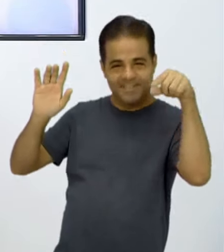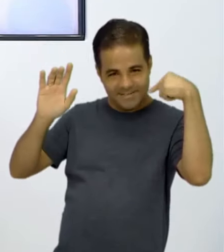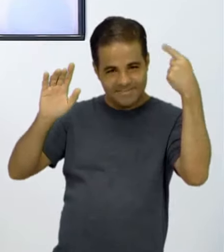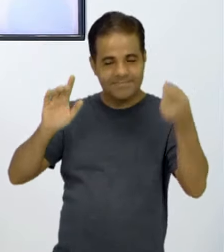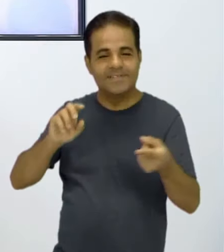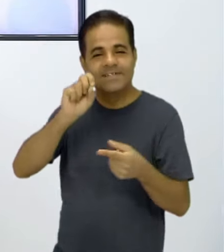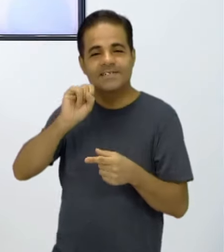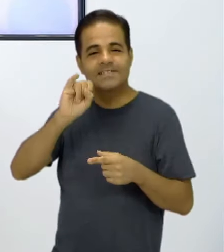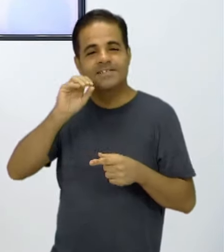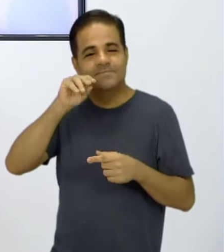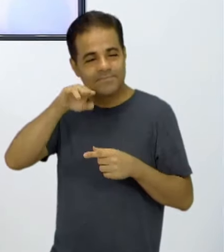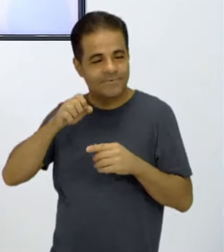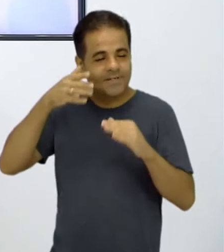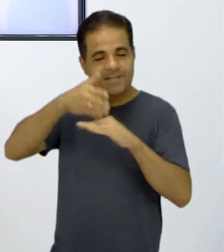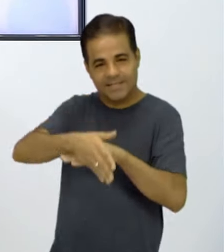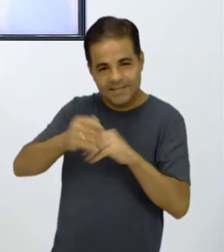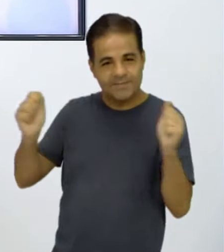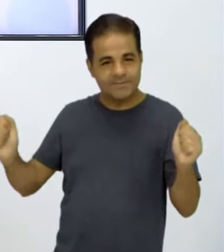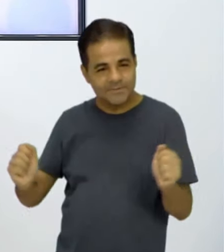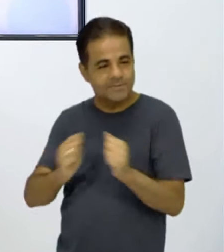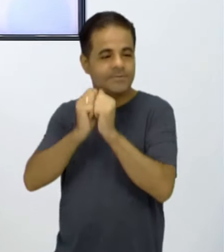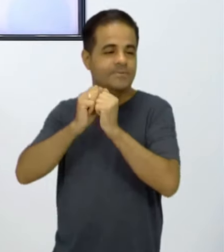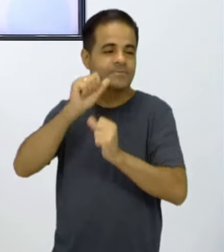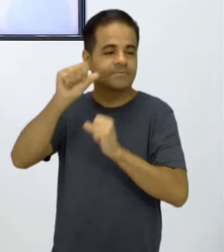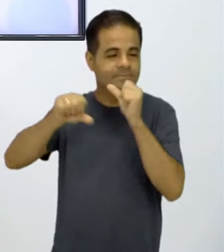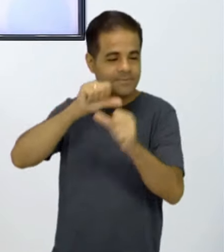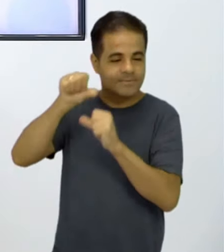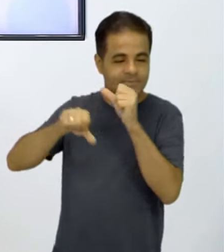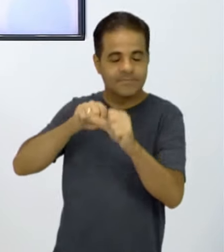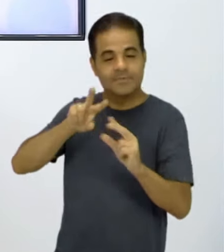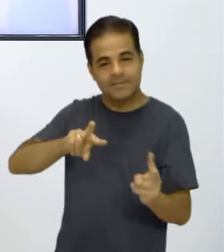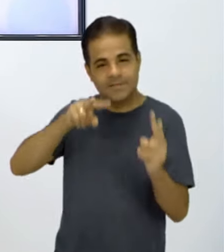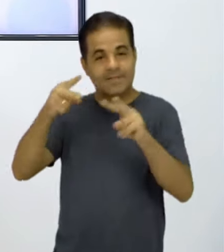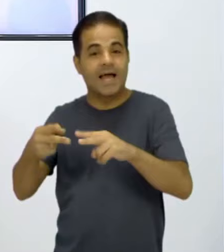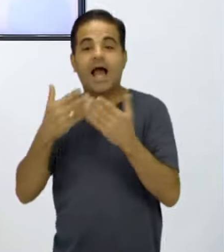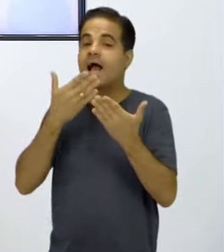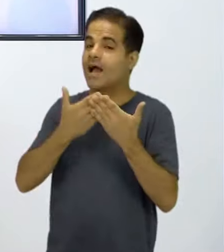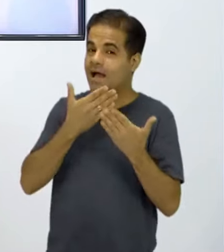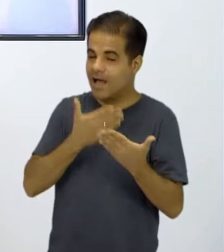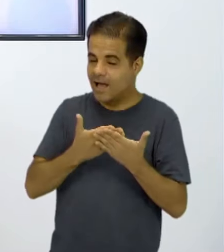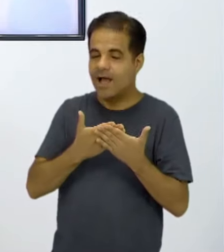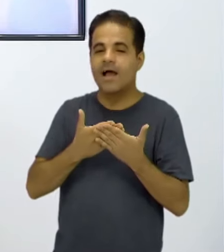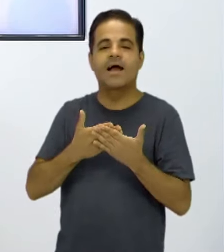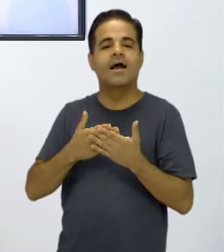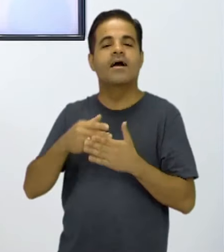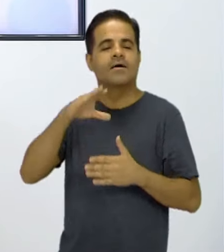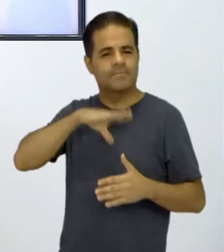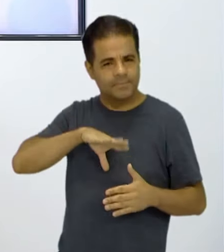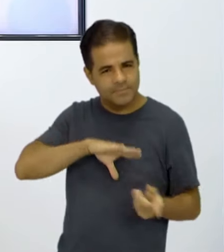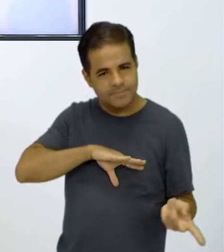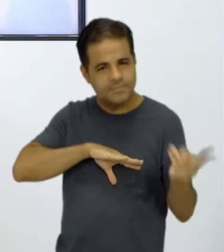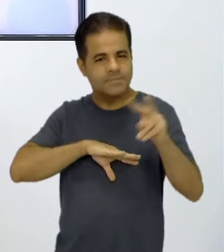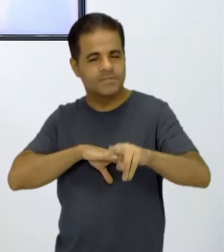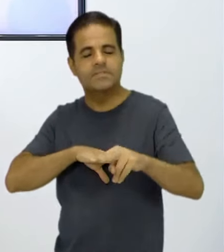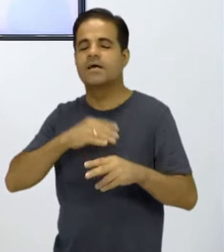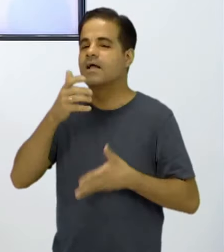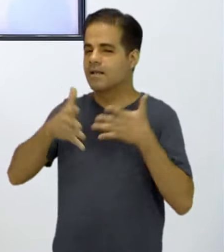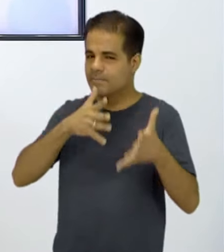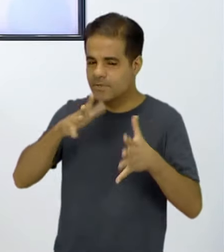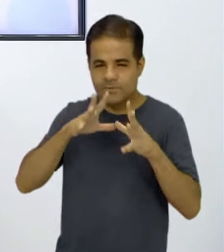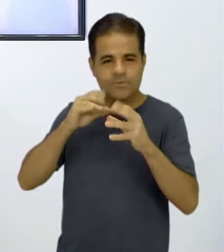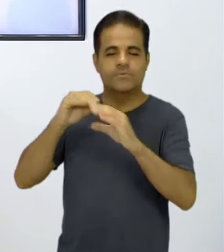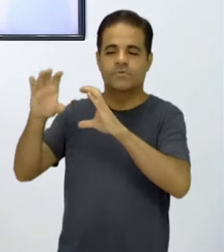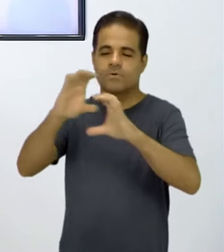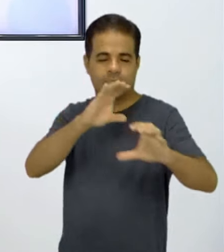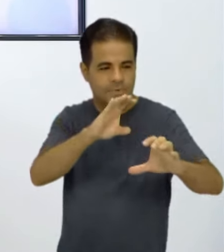Simone vai entrar com a gente tinha inglês classe transformando essa aula entre vingou é uma aula trilíngue em português a helibras todo mundo